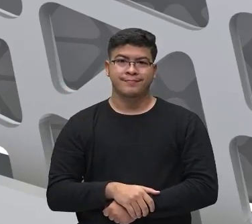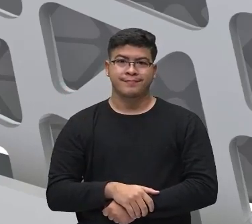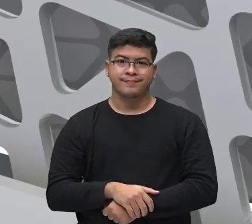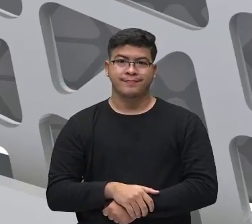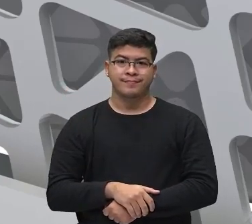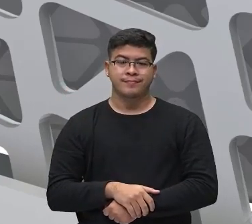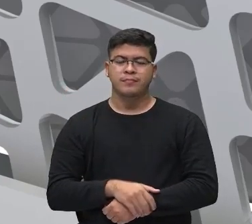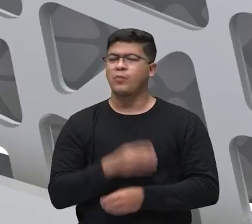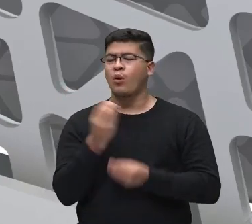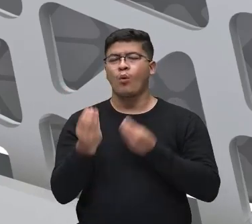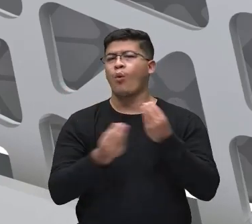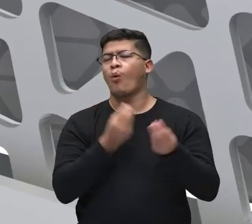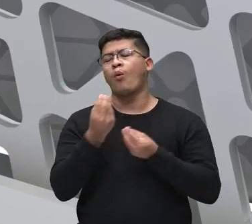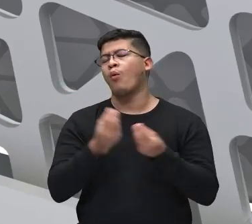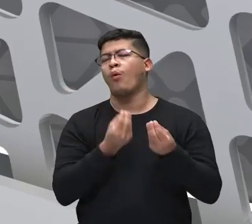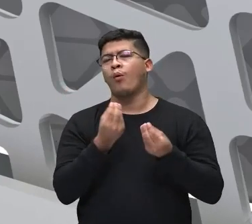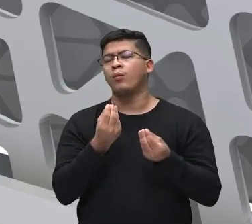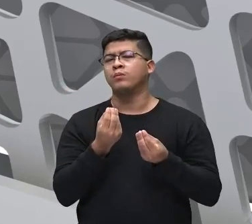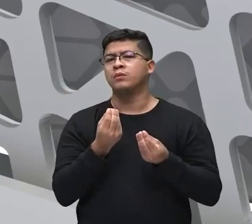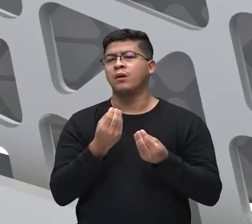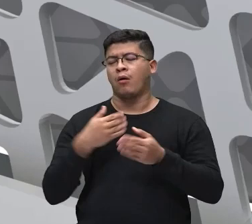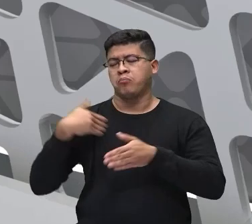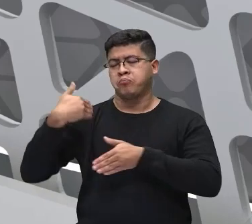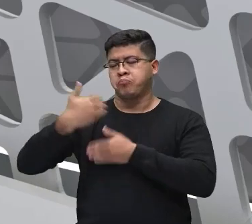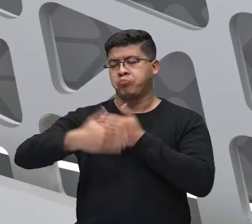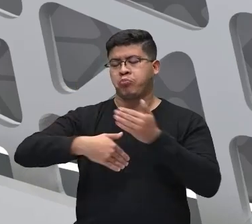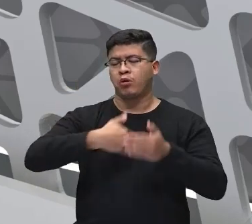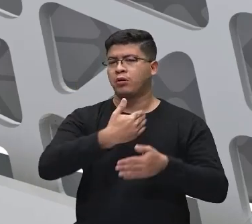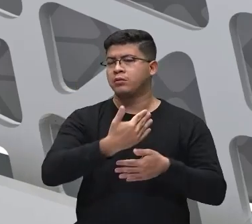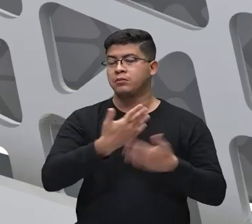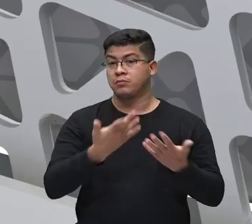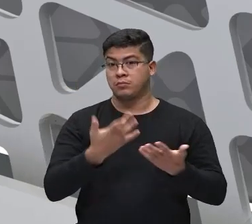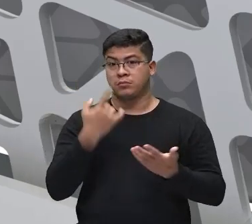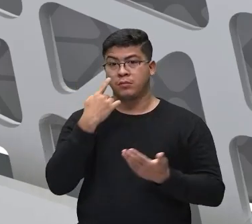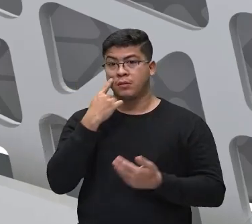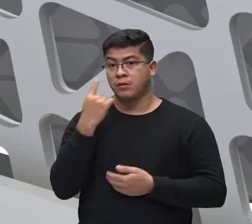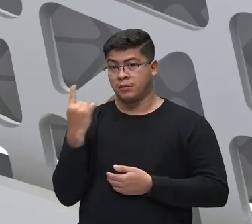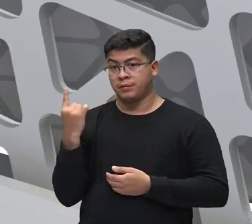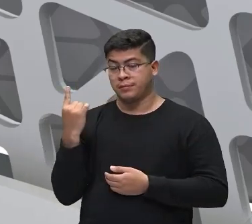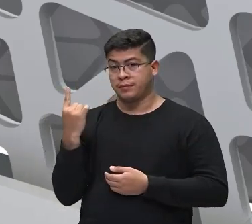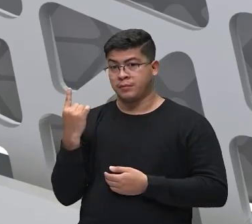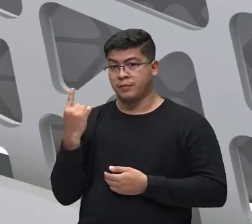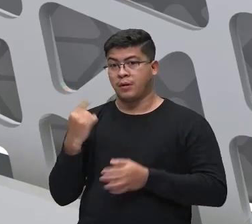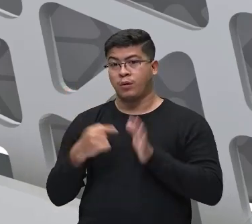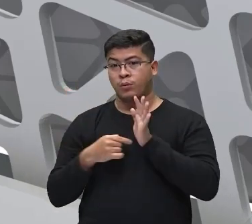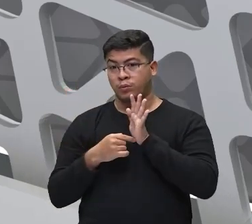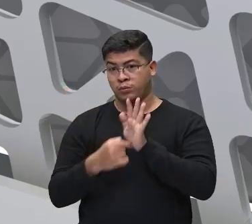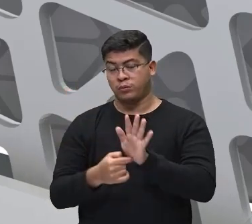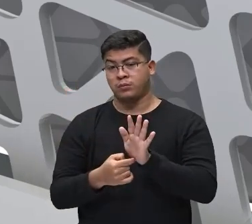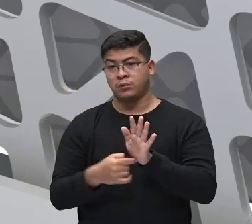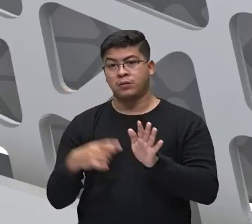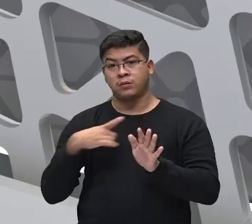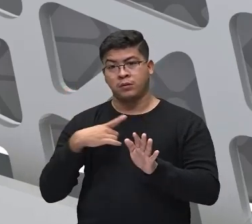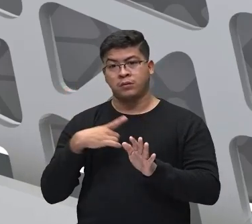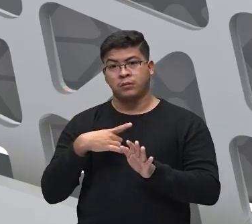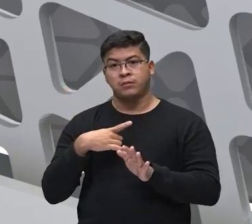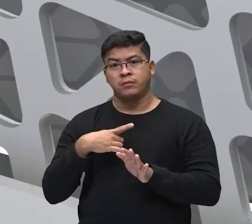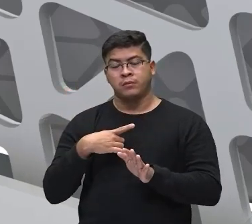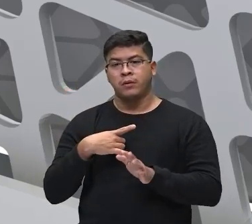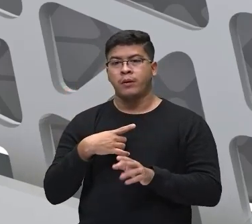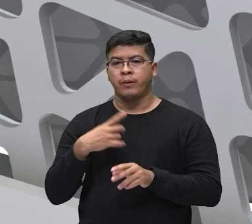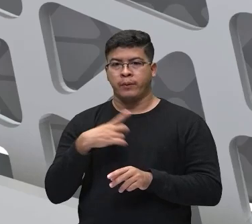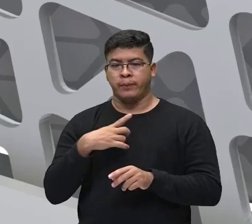ele funciona. Observem que os termômetros, esse termômetro que eu trouxe para vocês, ele apresenta